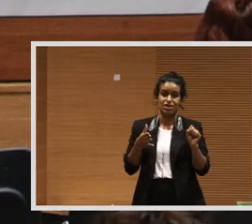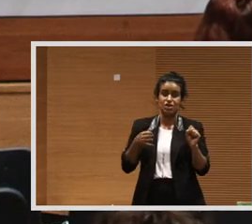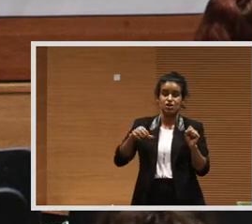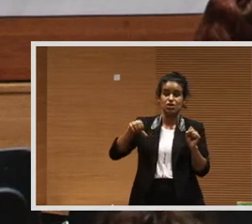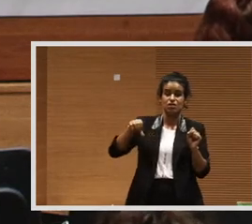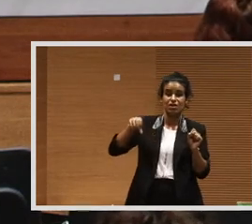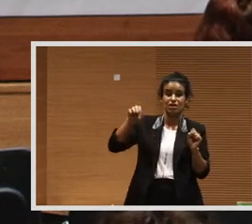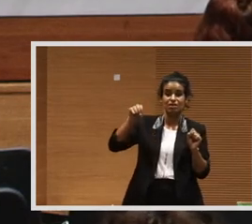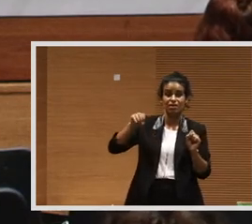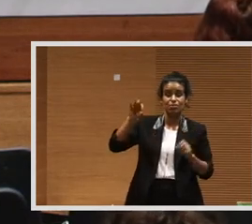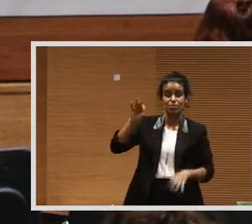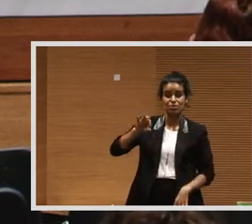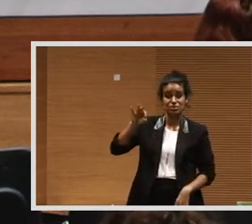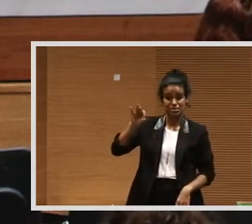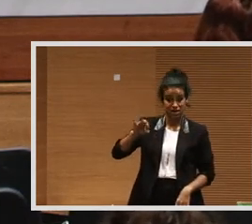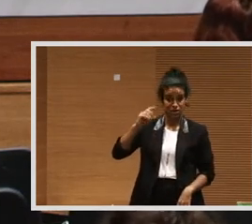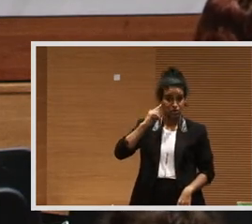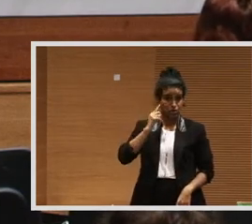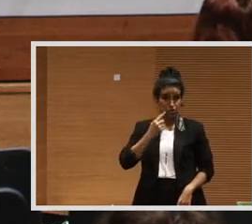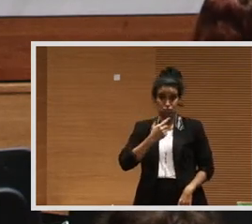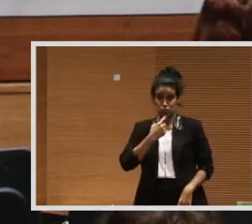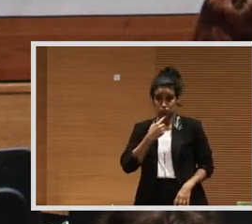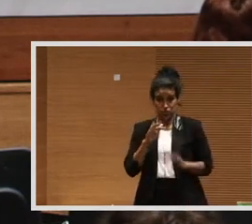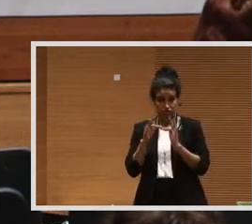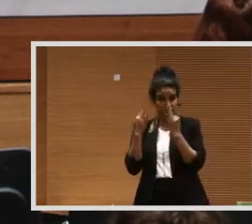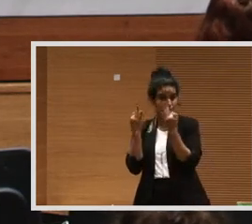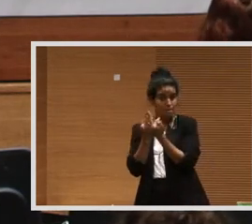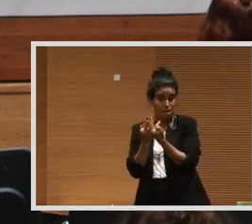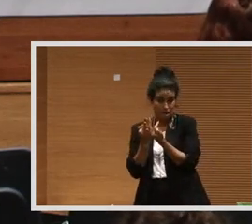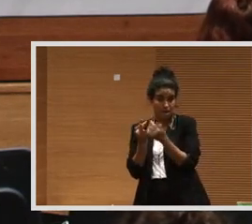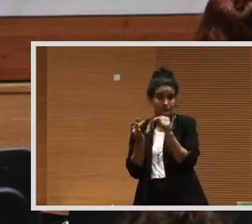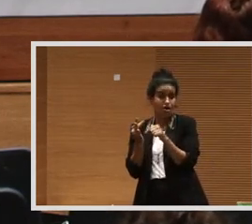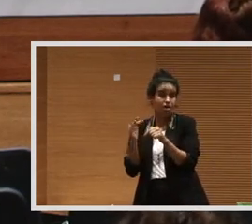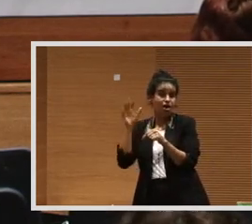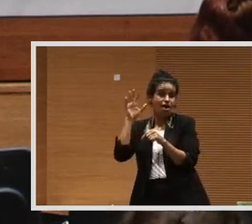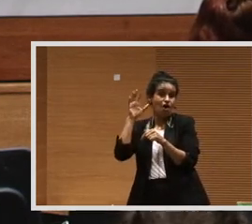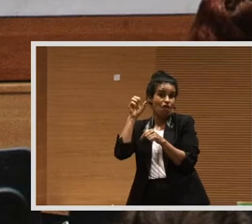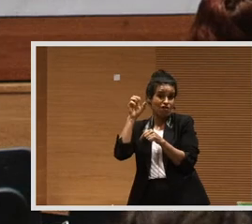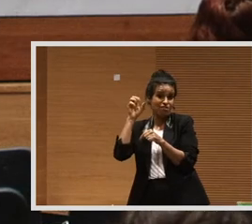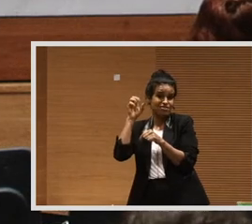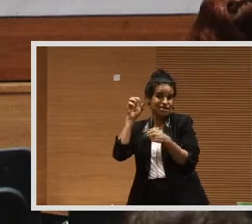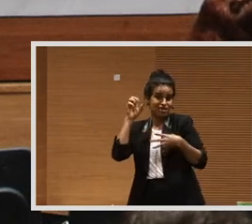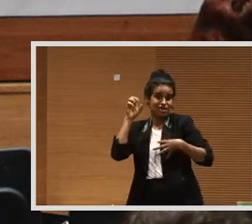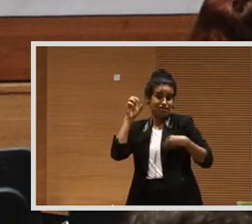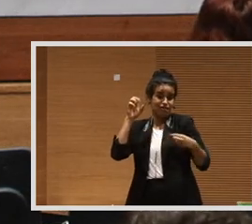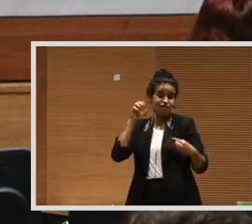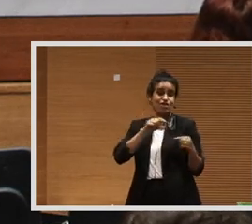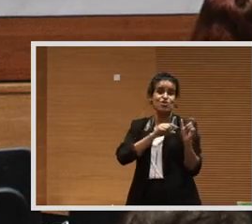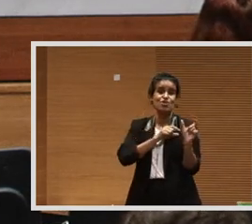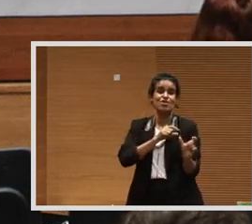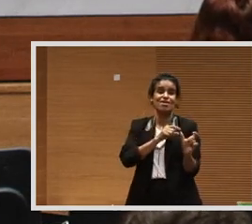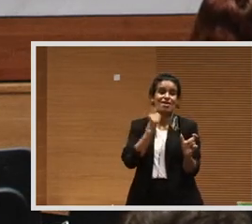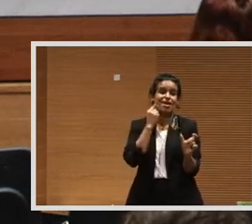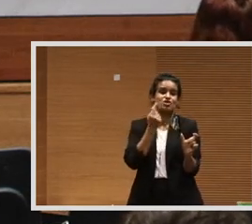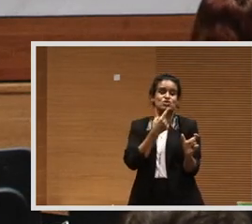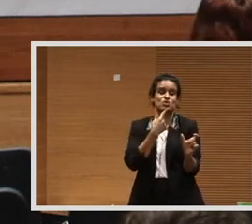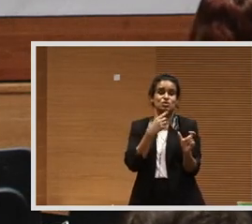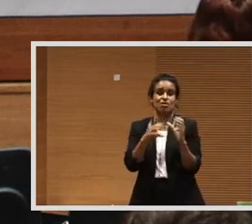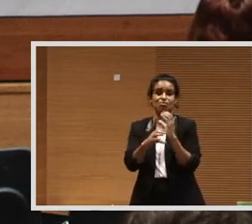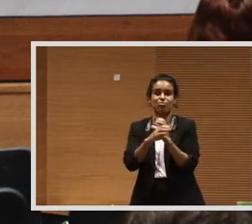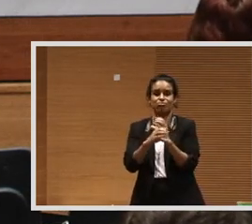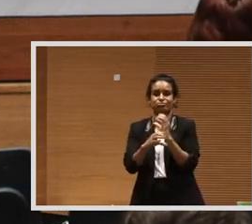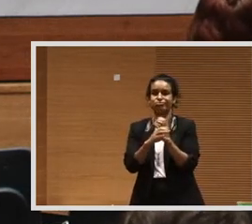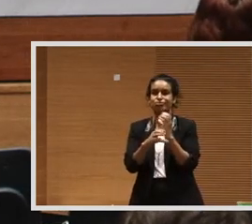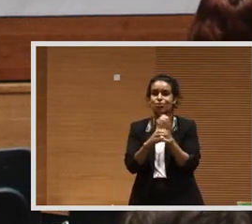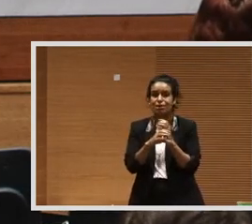das famílias dos surdos, não são ouvintes com filhos que não ouvem. Uhum. E aí, imagina, não há uma comunicação com essas crianças